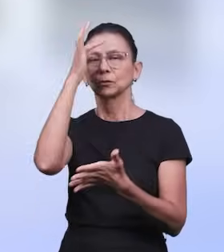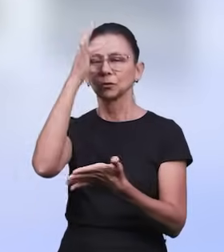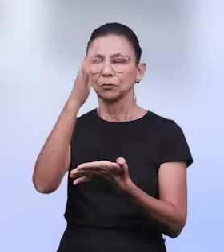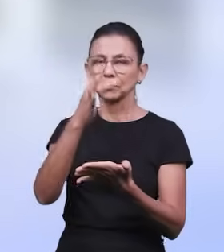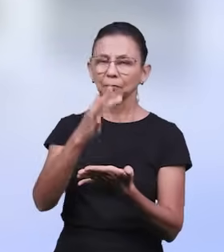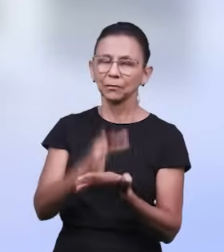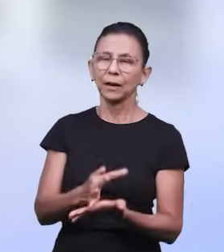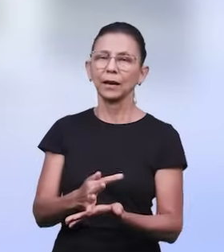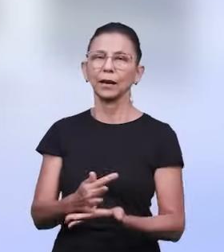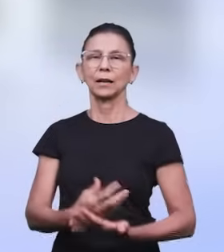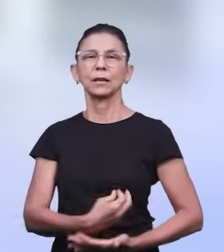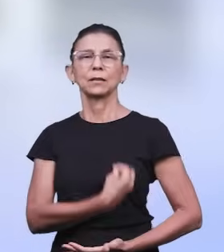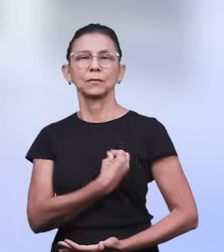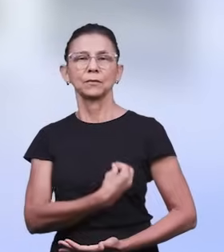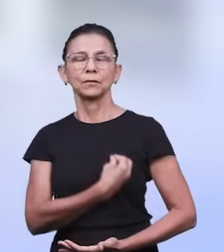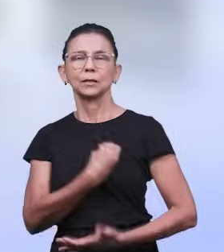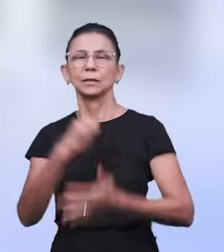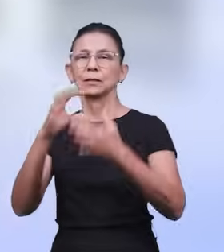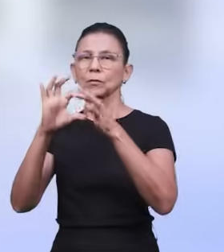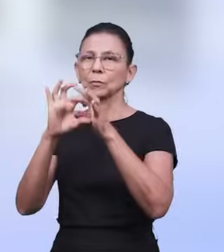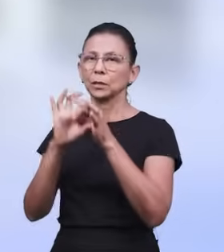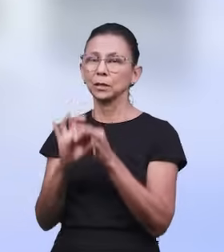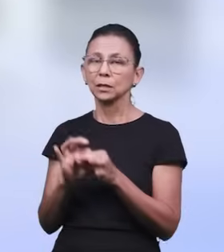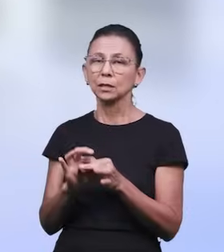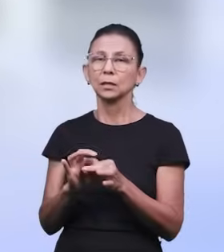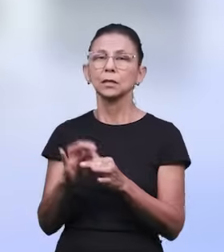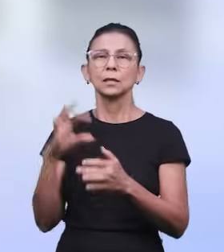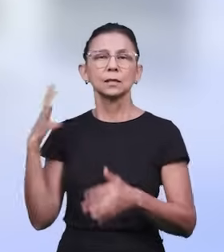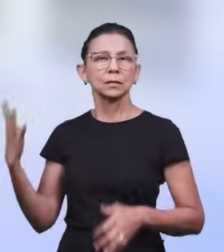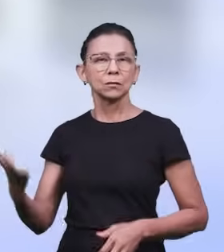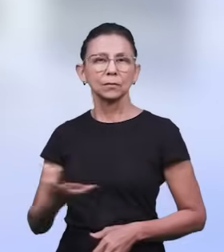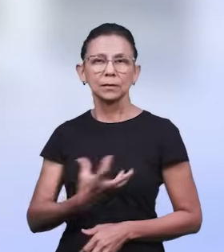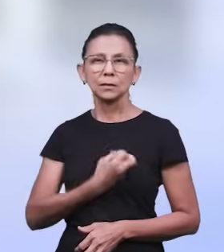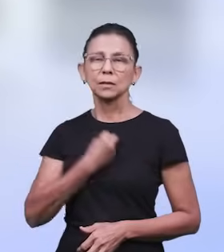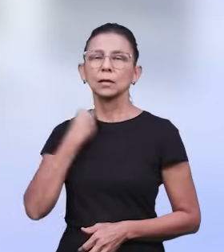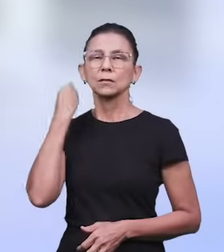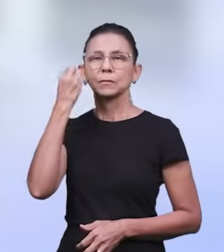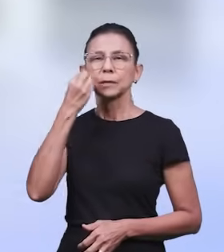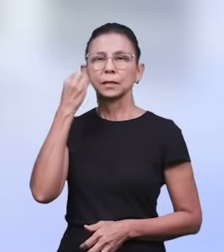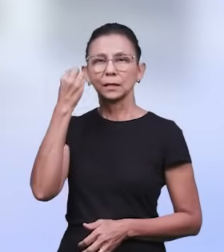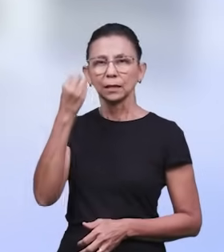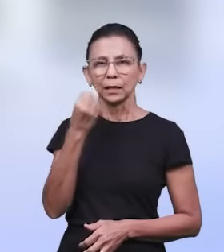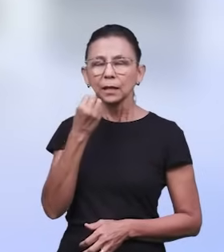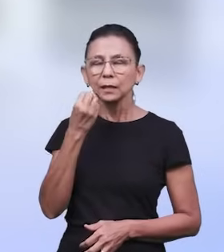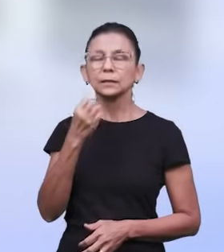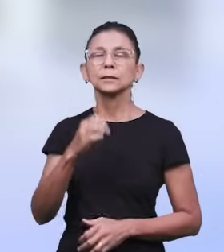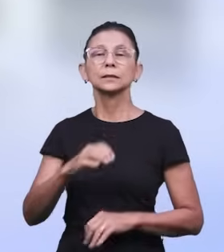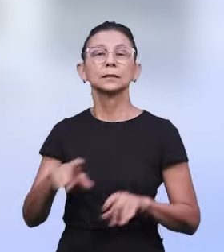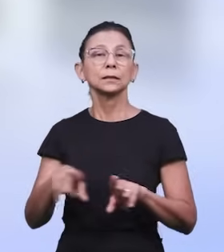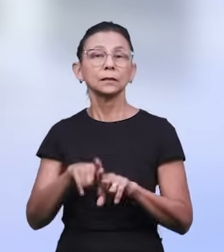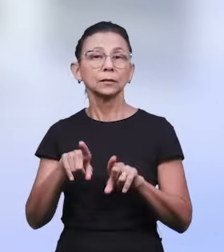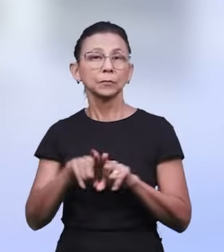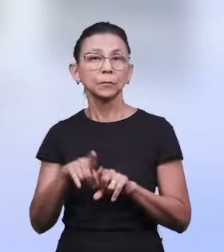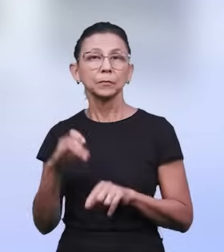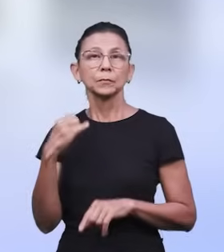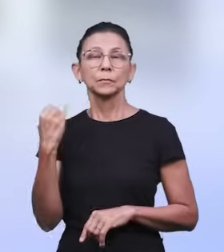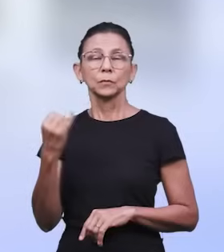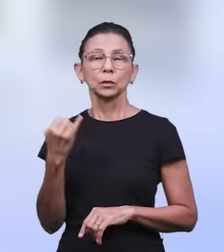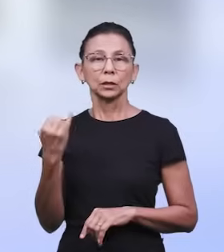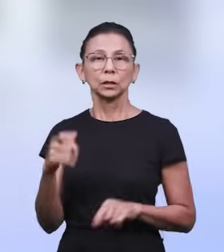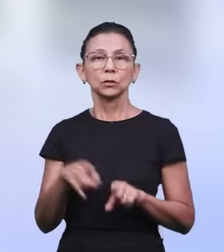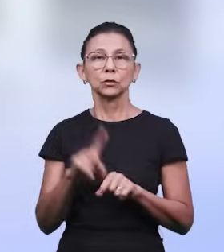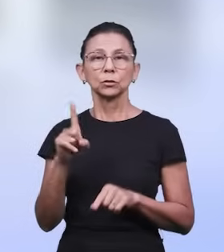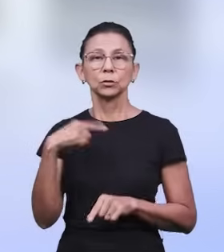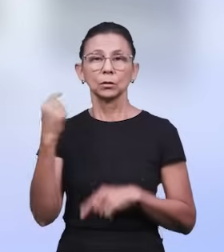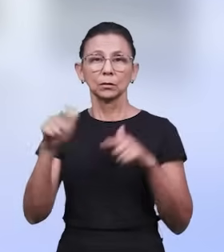renovo em nossas vidas, restauração na nossa salvação, da comunhão, especialmente um renovo na nossa instrumentalidade. E